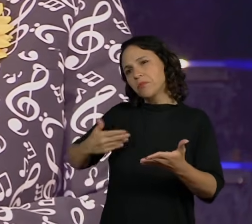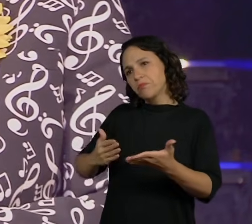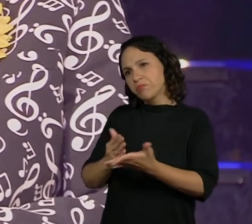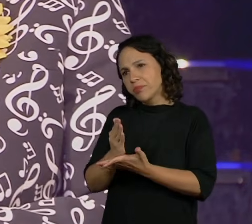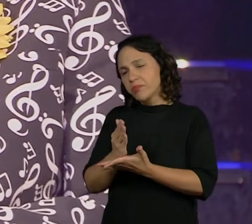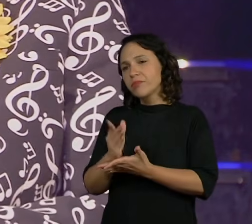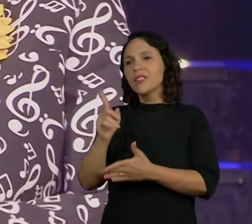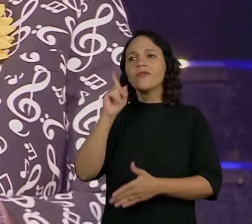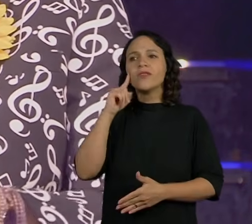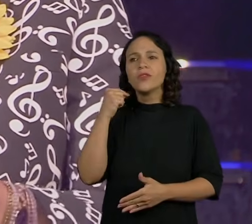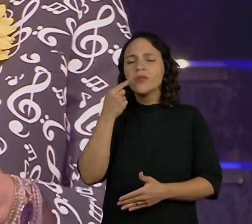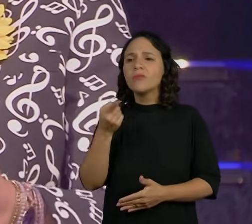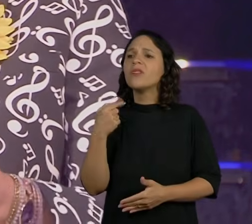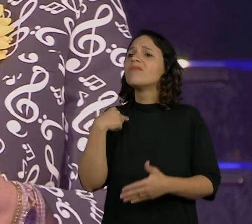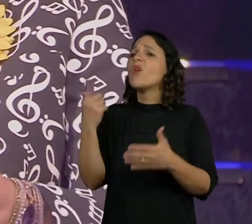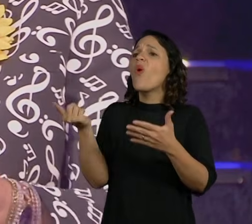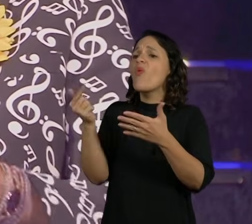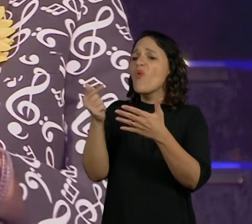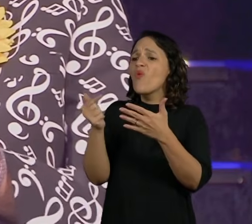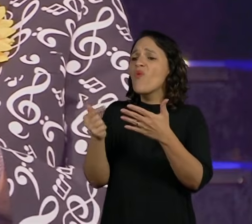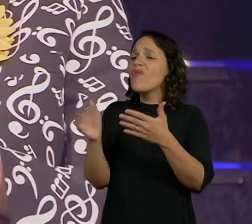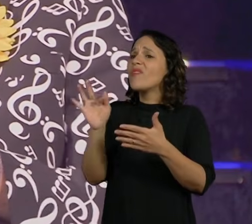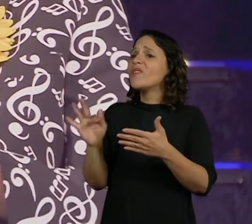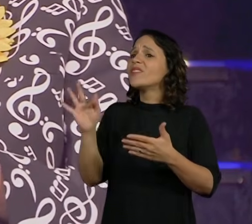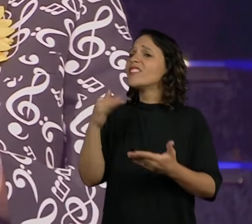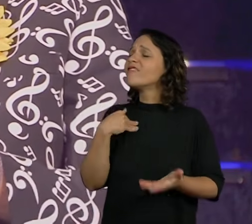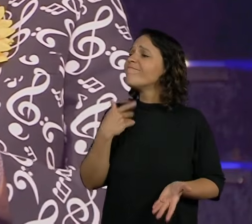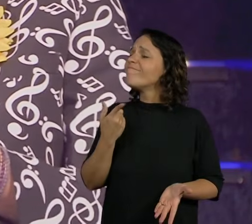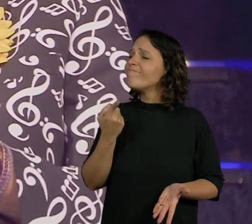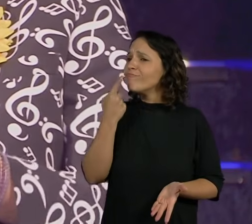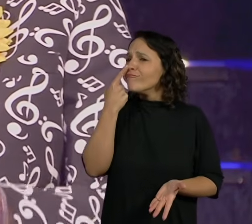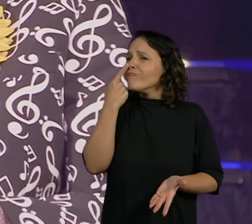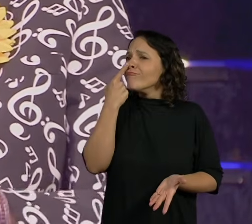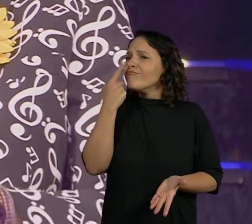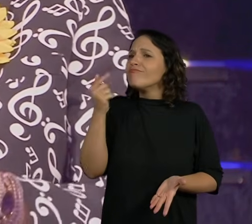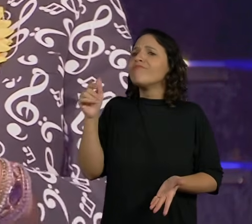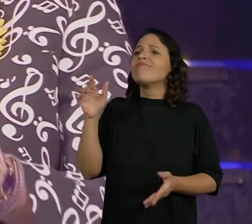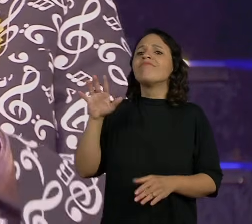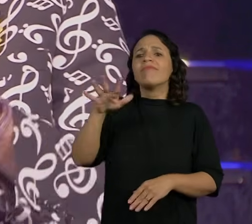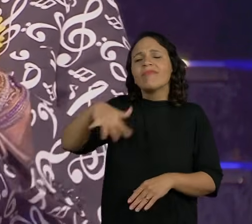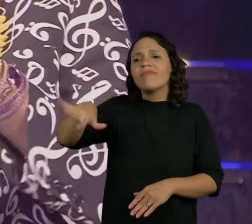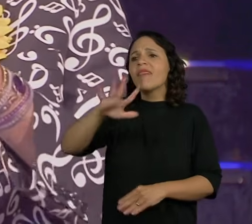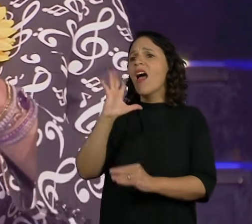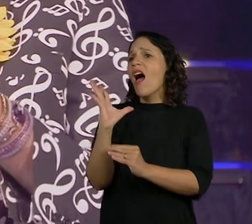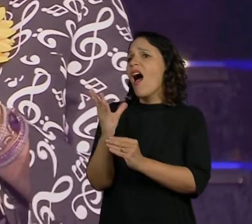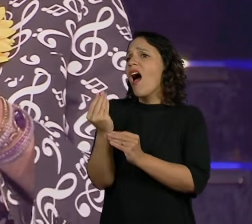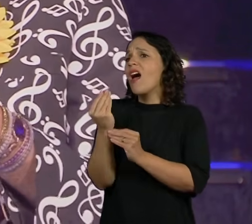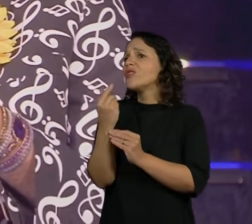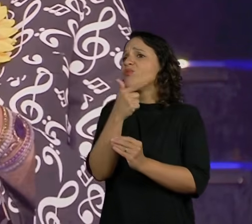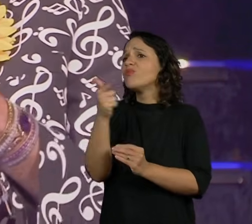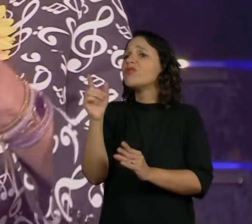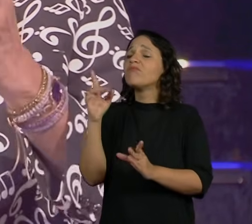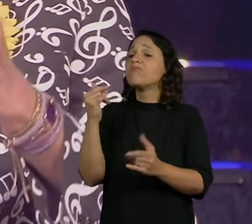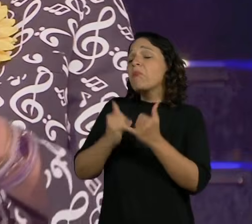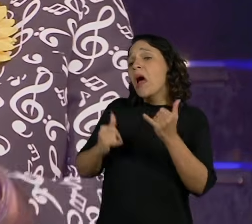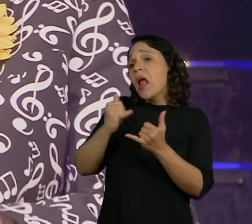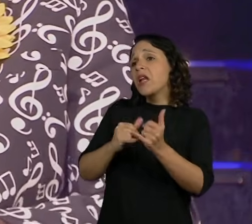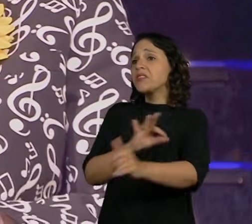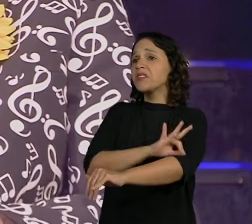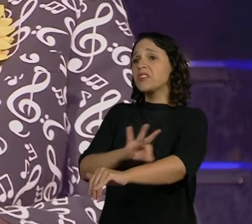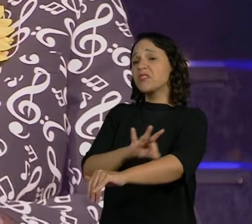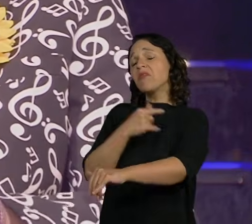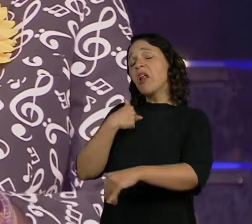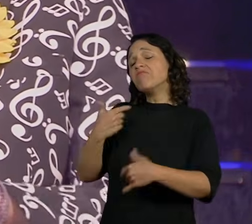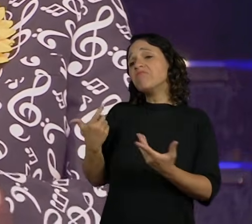o vestibular, não tinha nenhuma faculdade que tivesse esse lado assim artístico. Só tinha arquitetura que era parecido. Então, eu vou